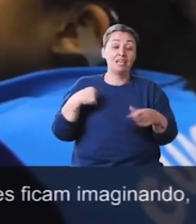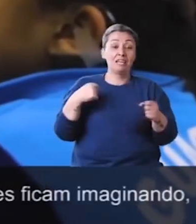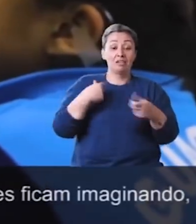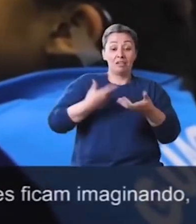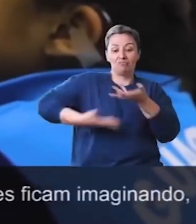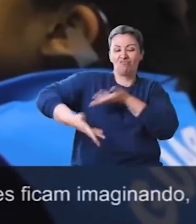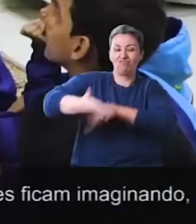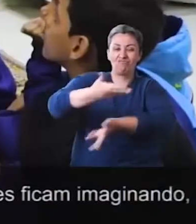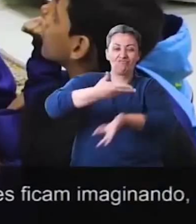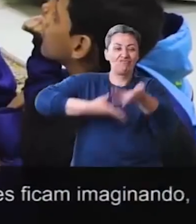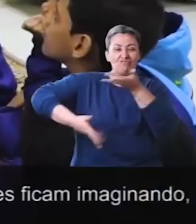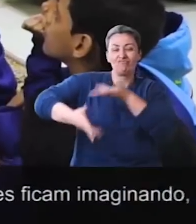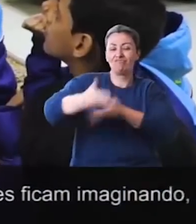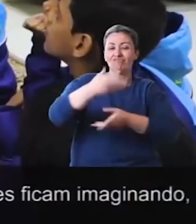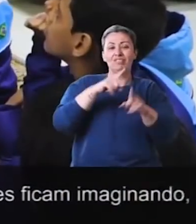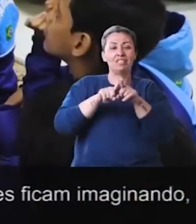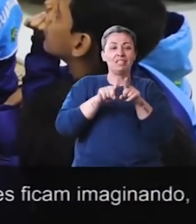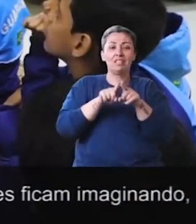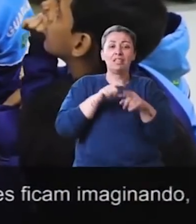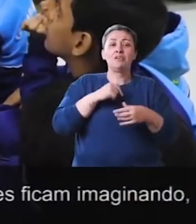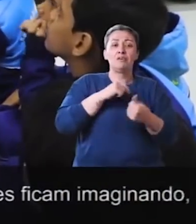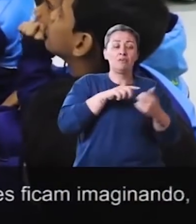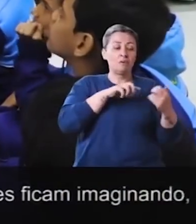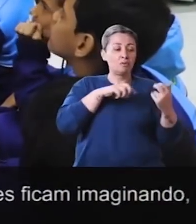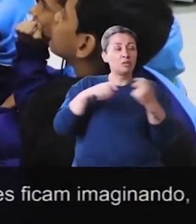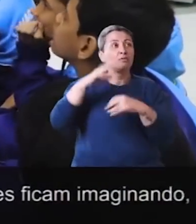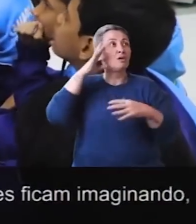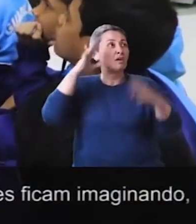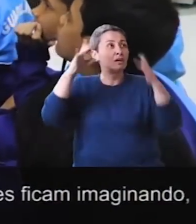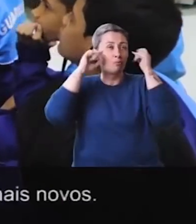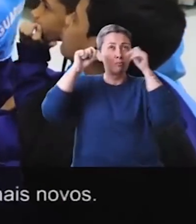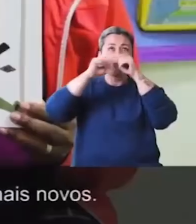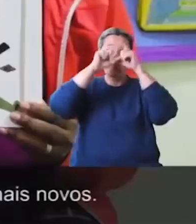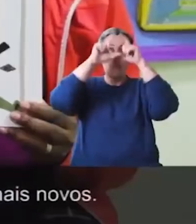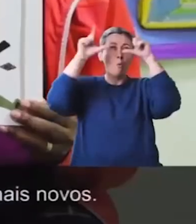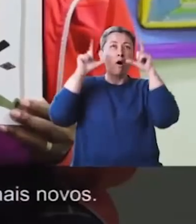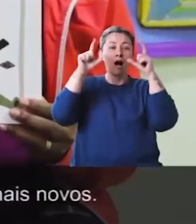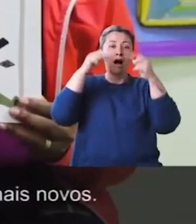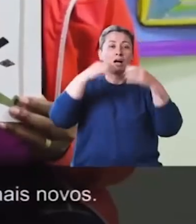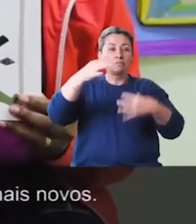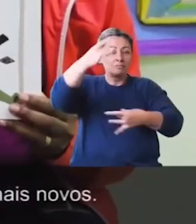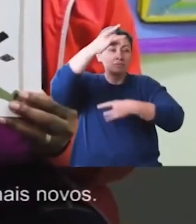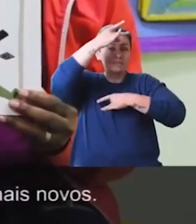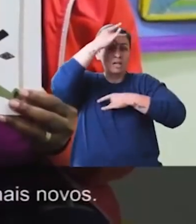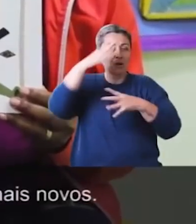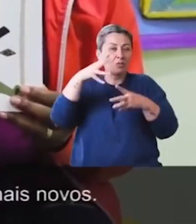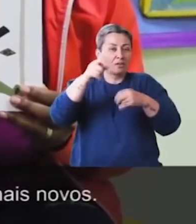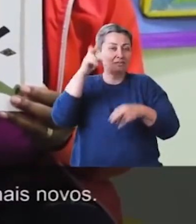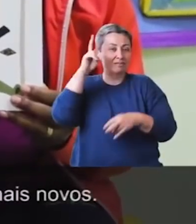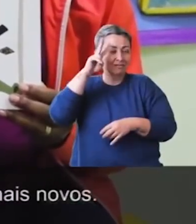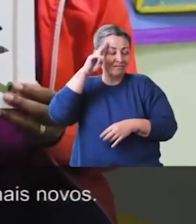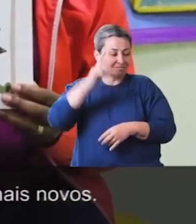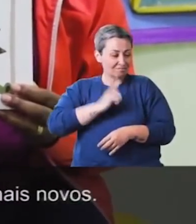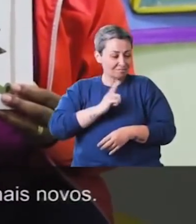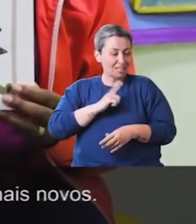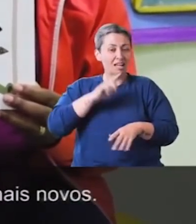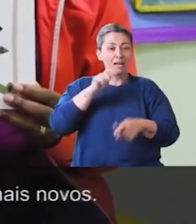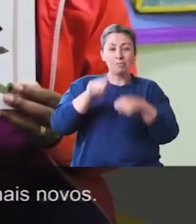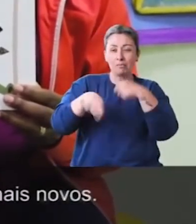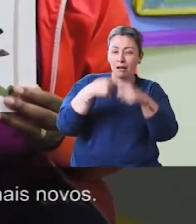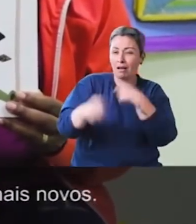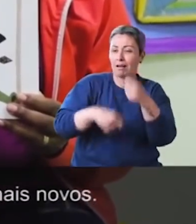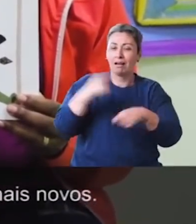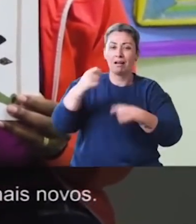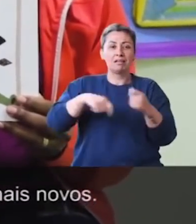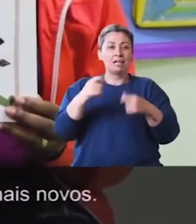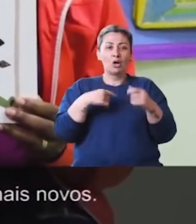que eles interagem um com o outro, eles ficam imaginando, criam todos os personagens que tem na história, eles